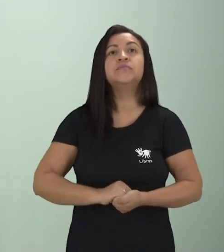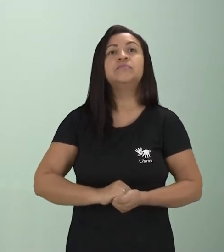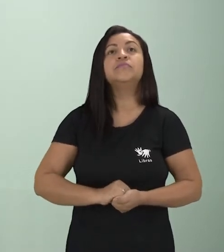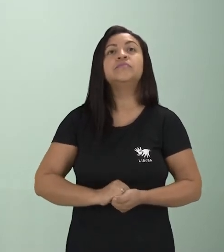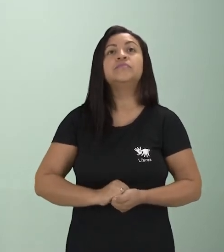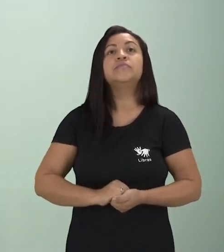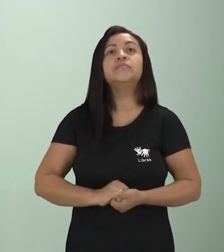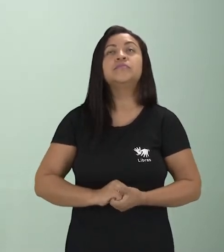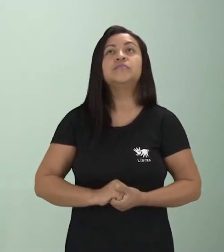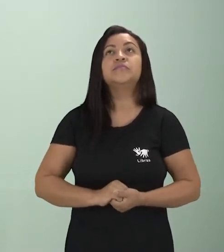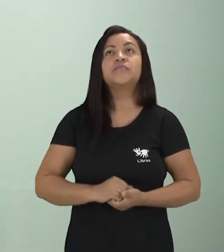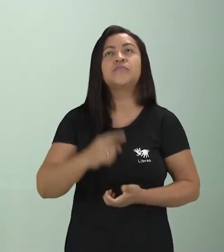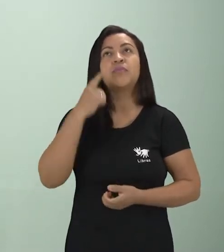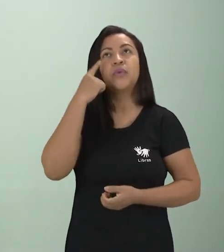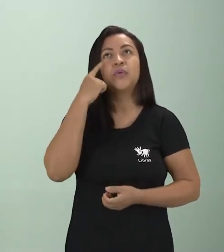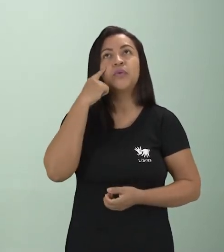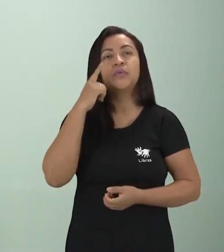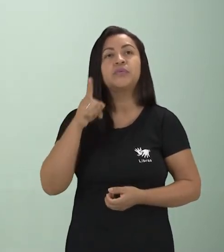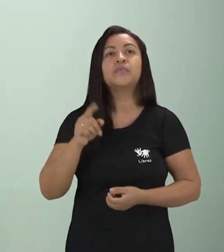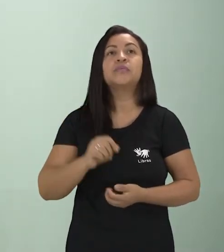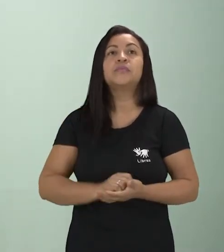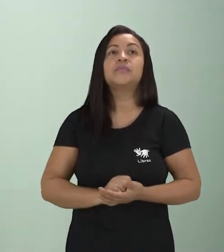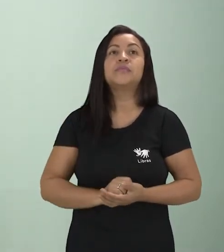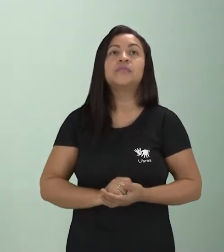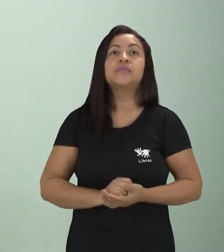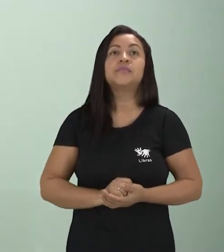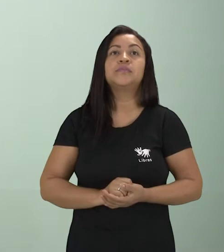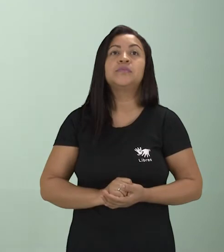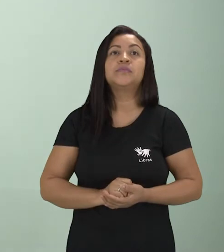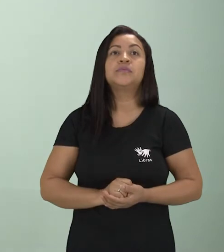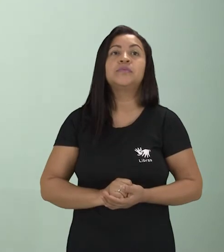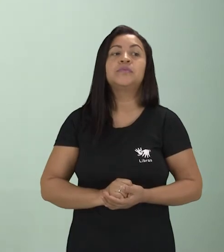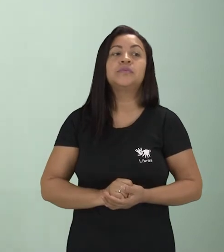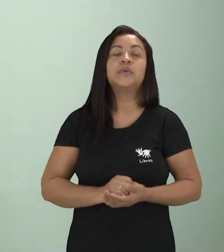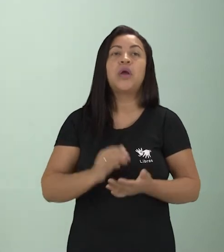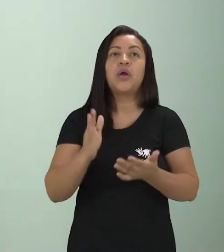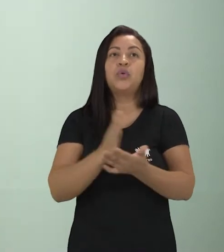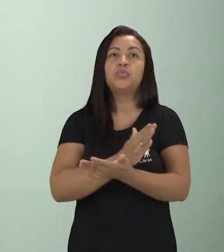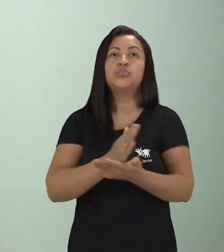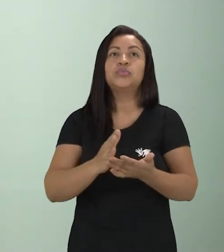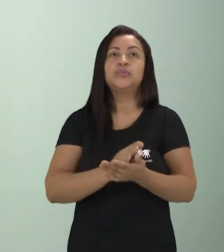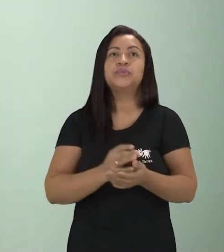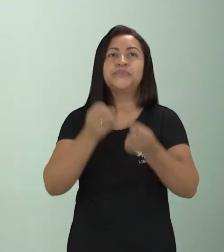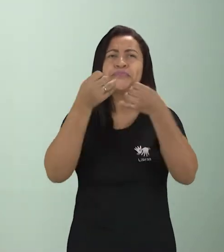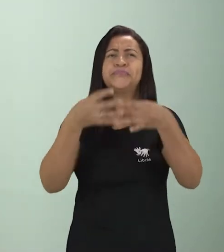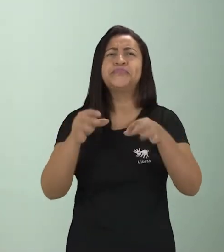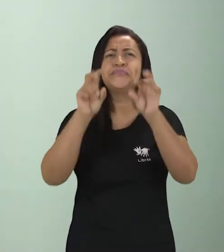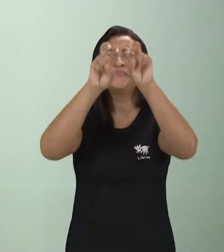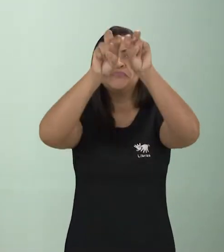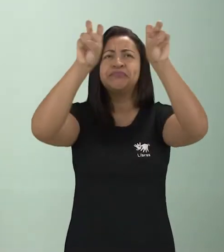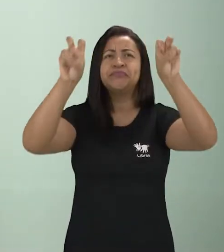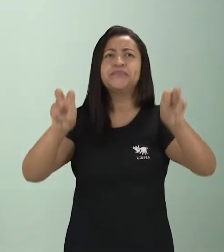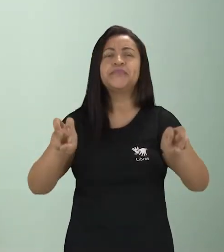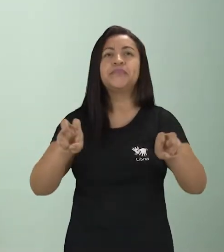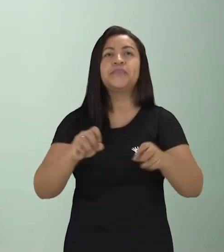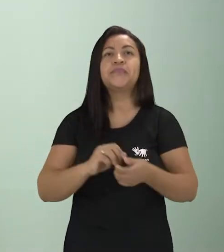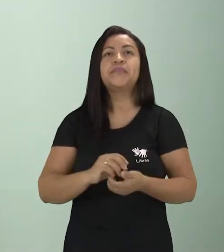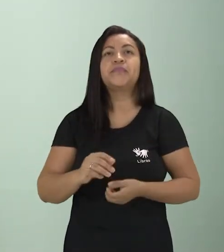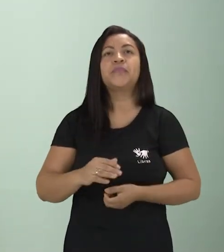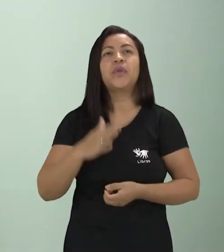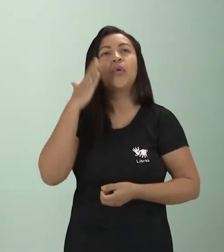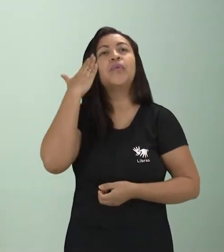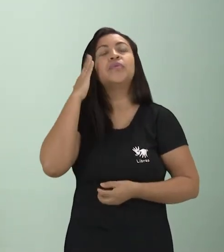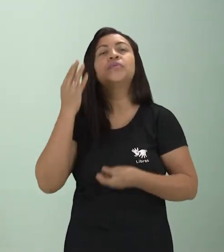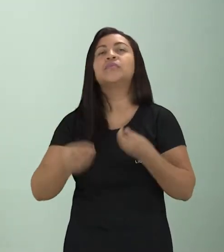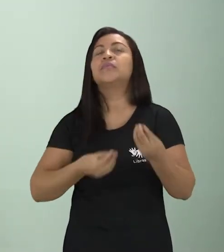Então, vendo um pouco da estrutura, vamos agora a algumas especificidades, ok? A primeira coisa que vocês têm que ter em mente, como nós